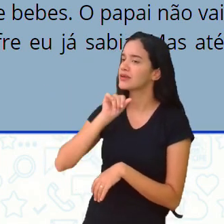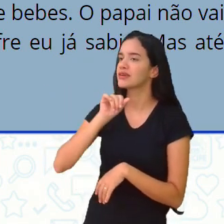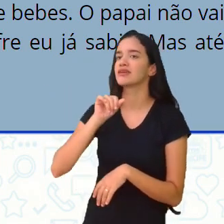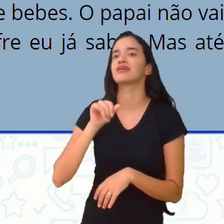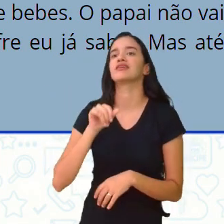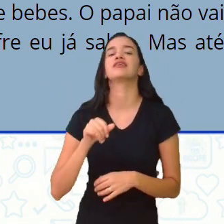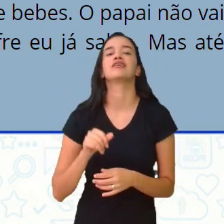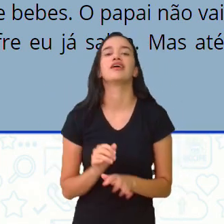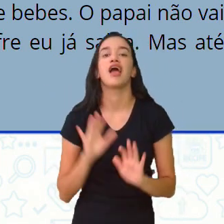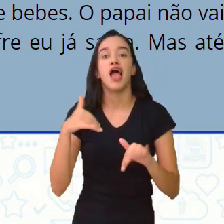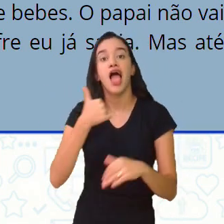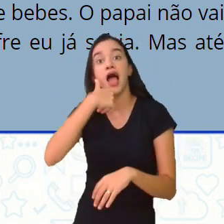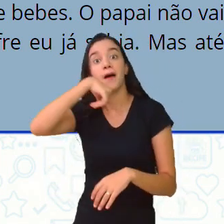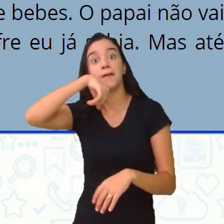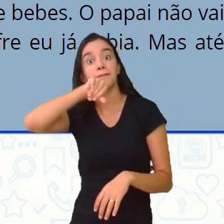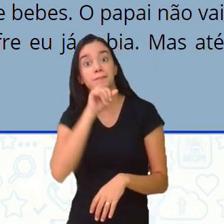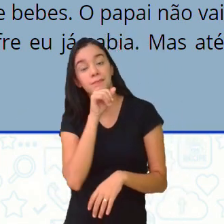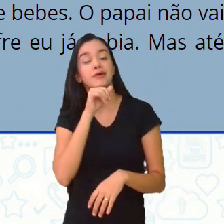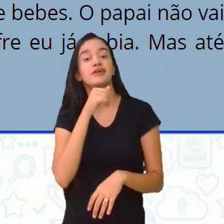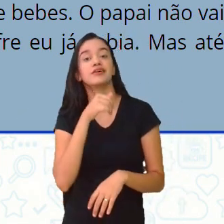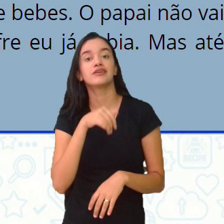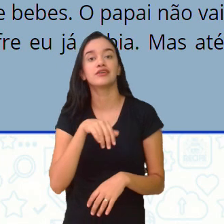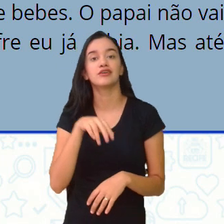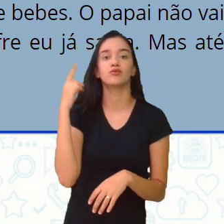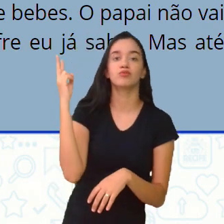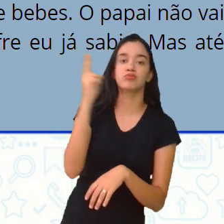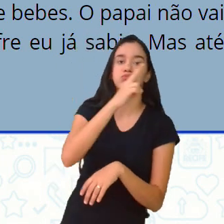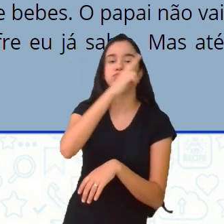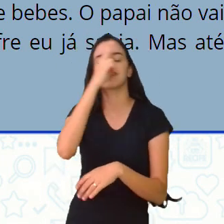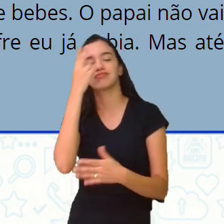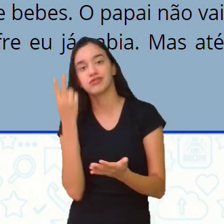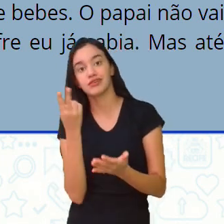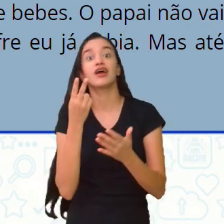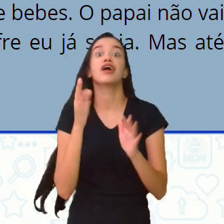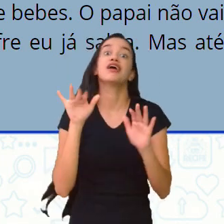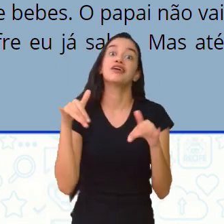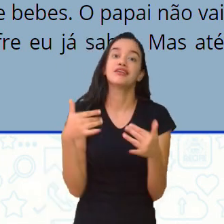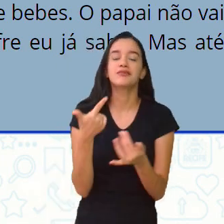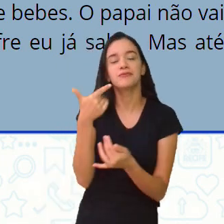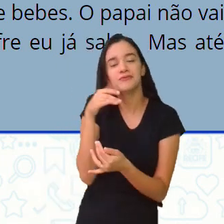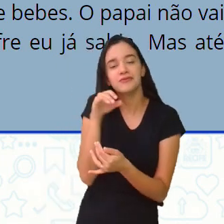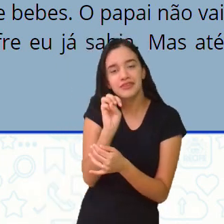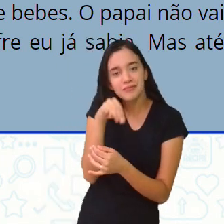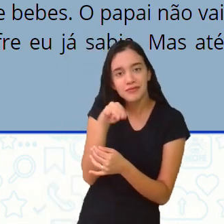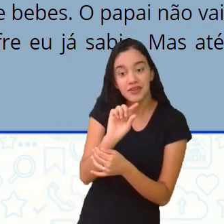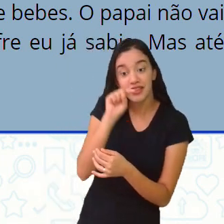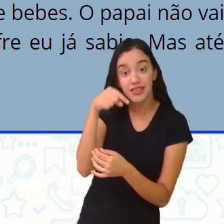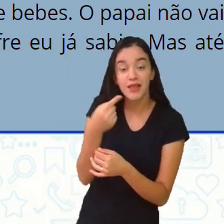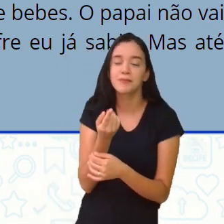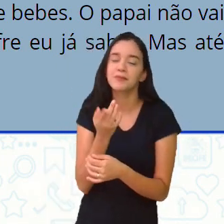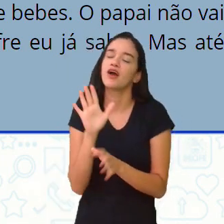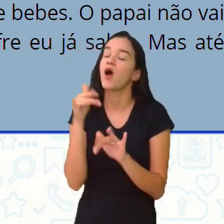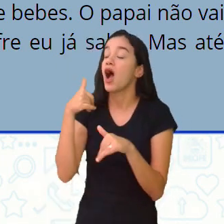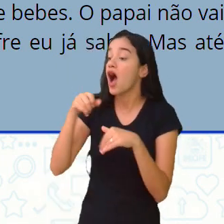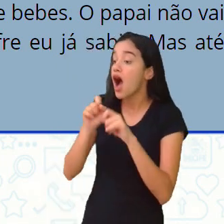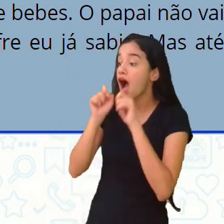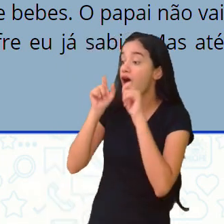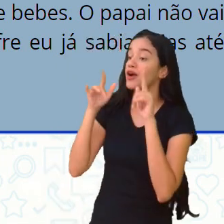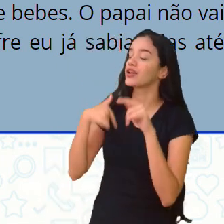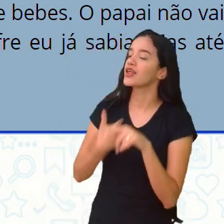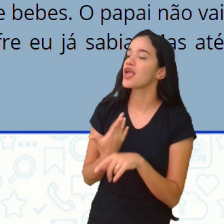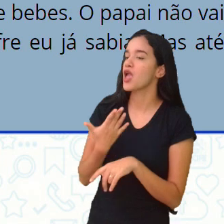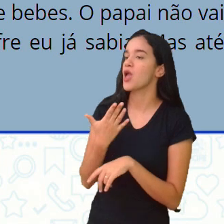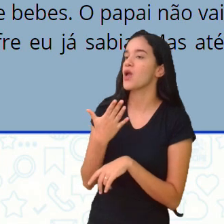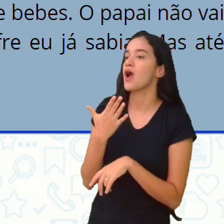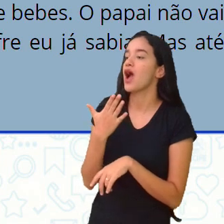Caiu para trás. 20 minutos depois. Acorda, mãe. Desculpa, eu me